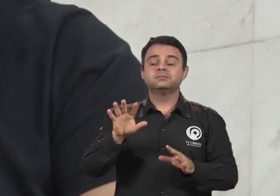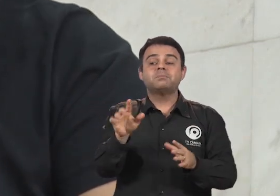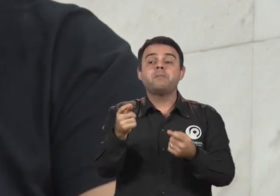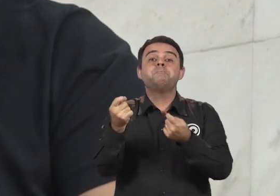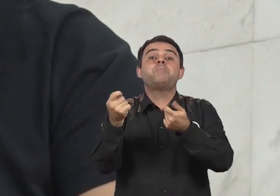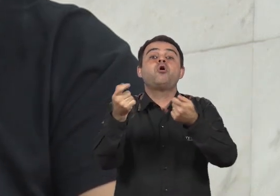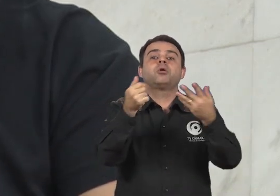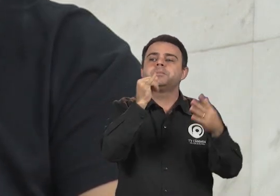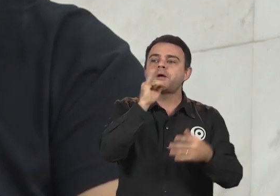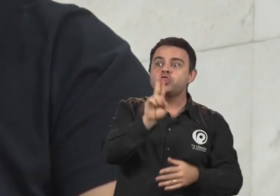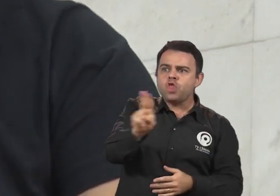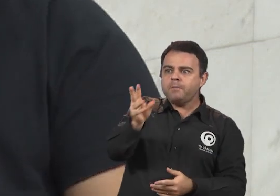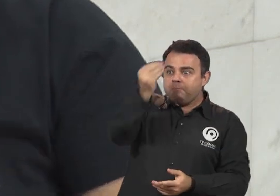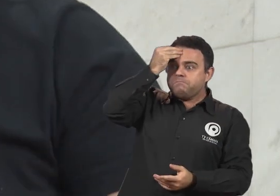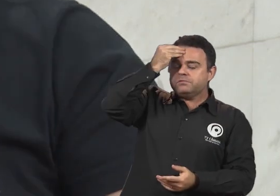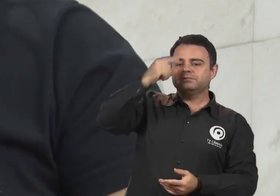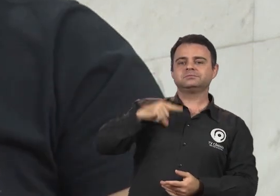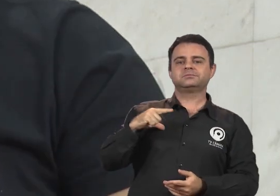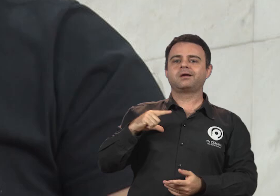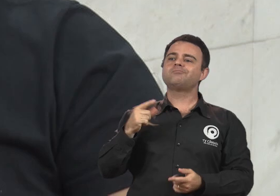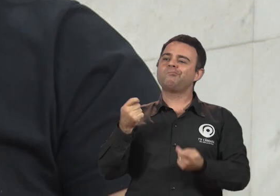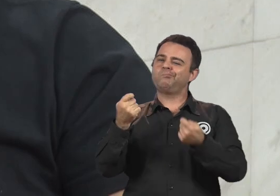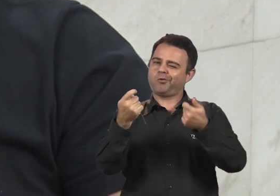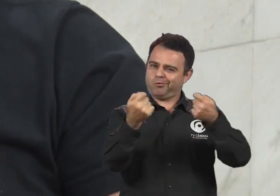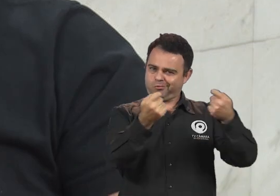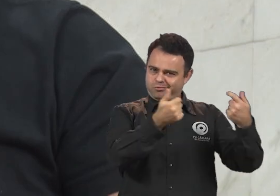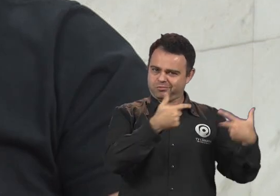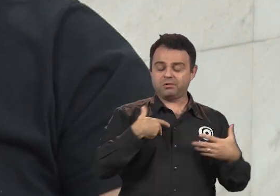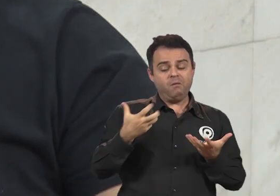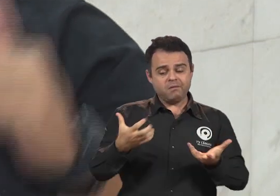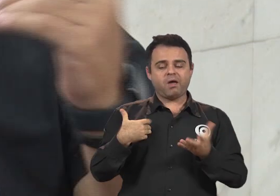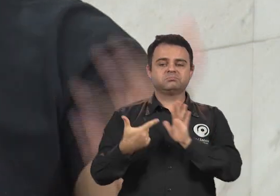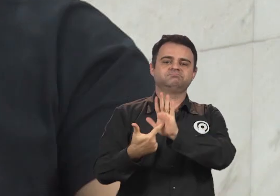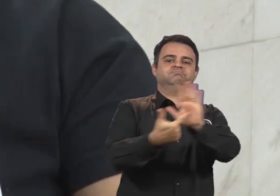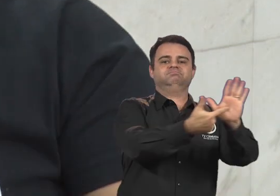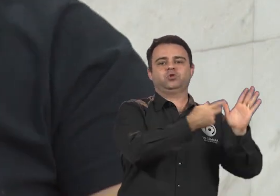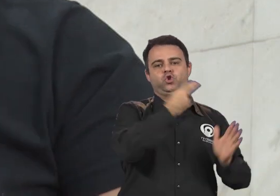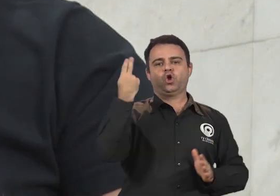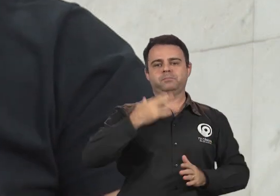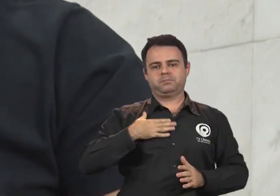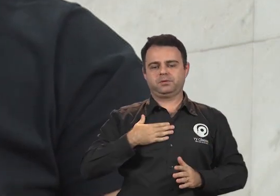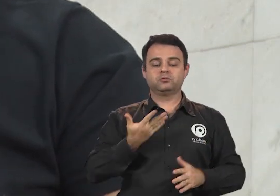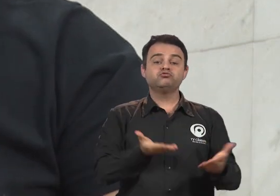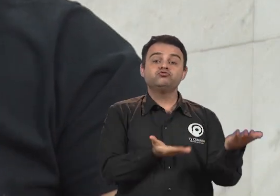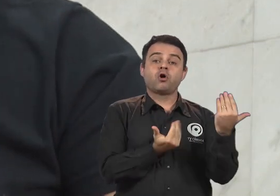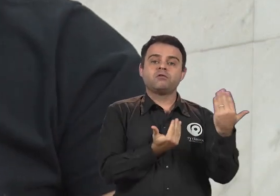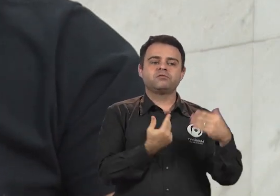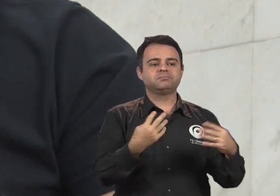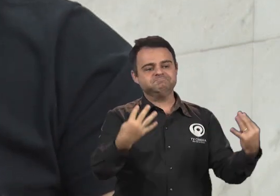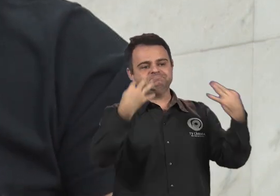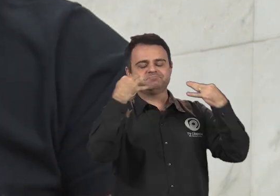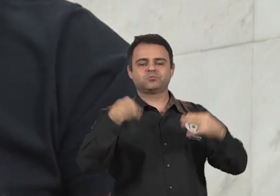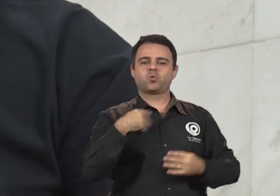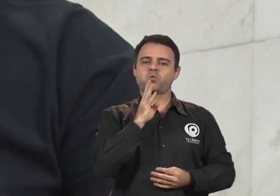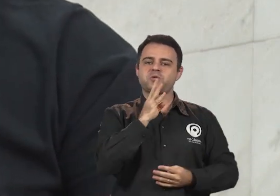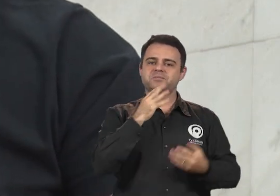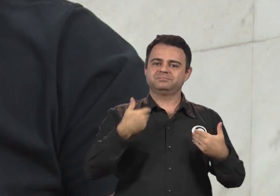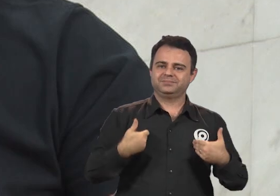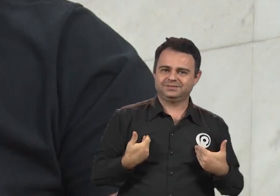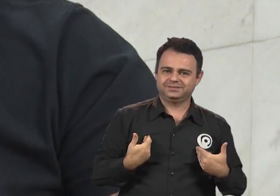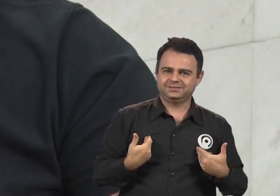poucos. Então, a minha missão é essa, é deixar um legado para a nossa cidade, deixar um legado para os jovens, enfim, tá